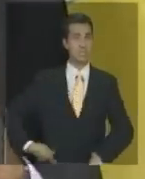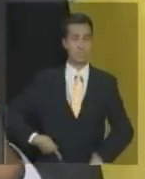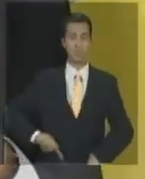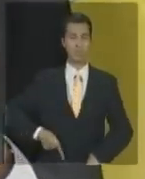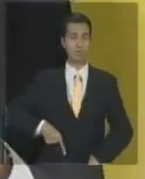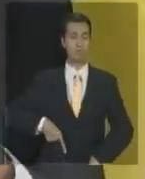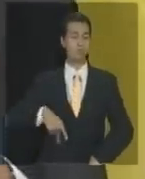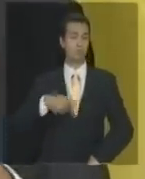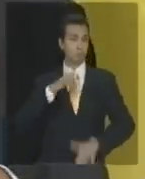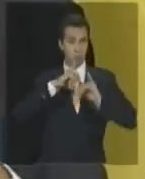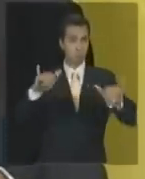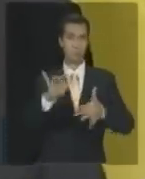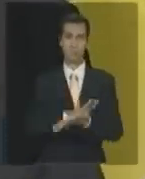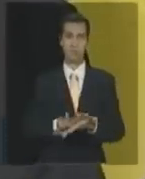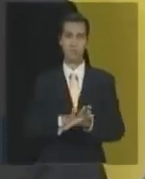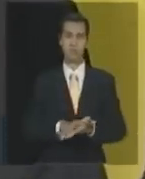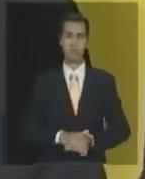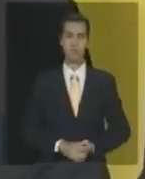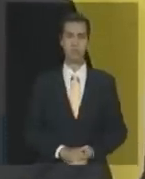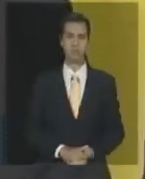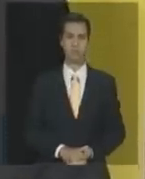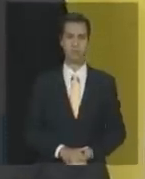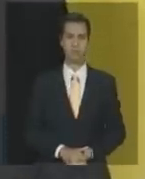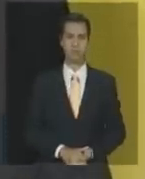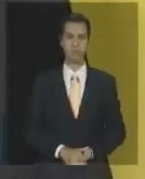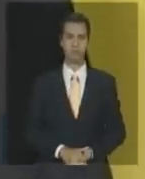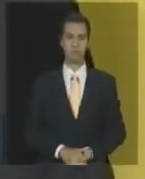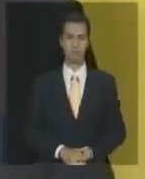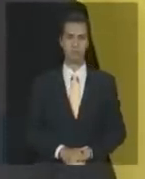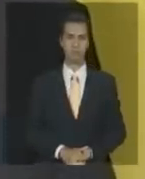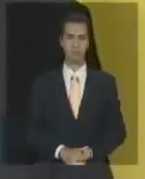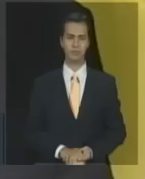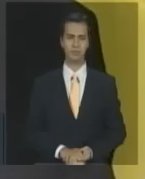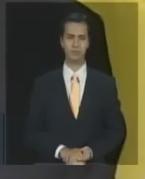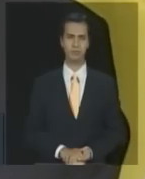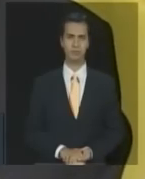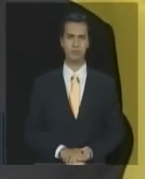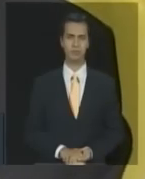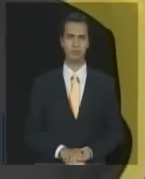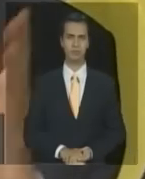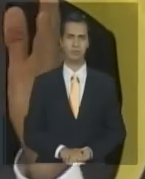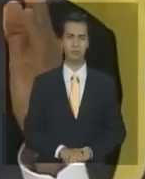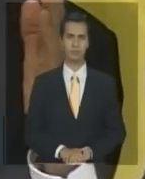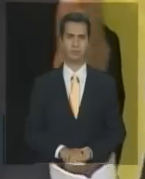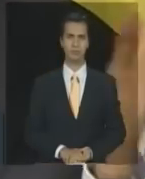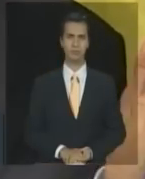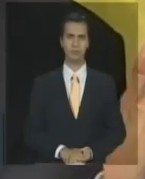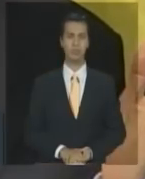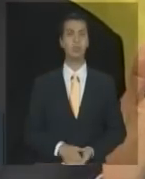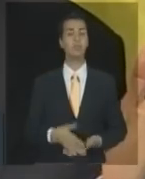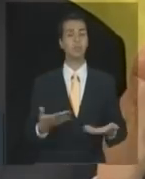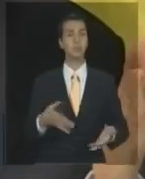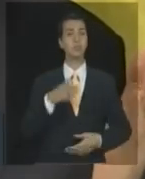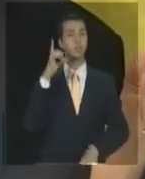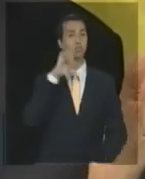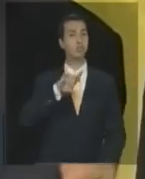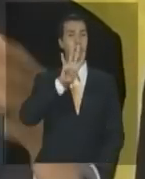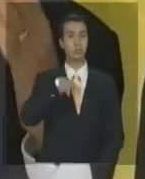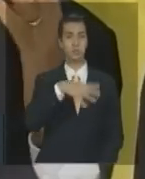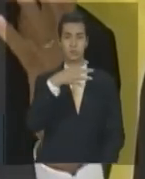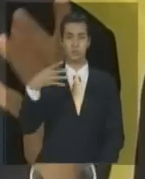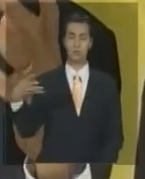Pois não. Eu lhe diria que o cronograma vai indo muito bem, dentro do